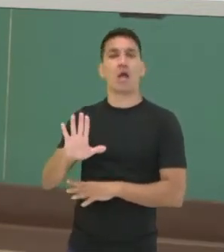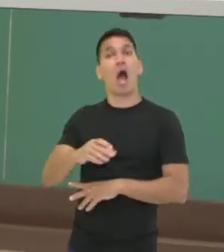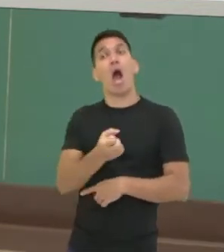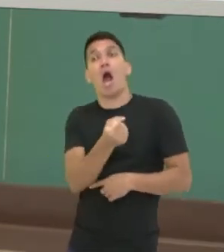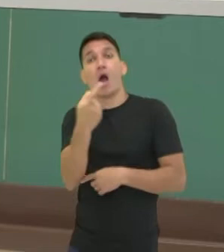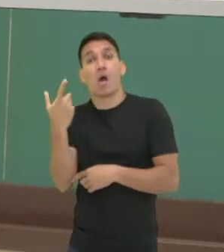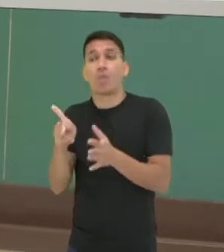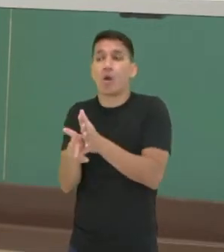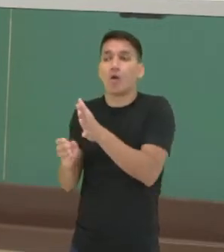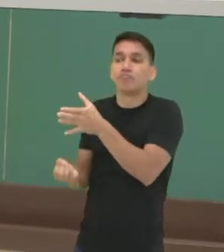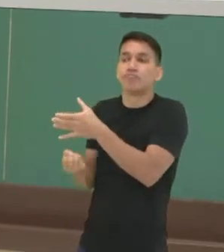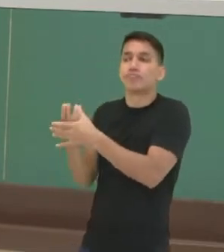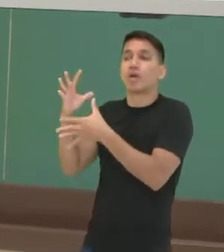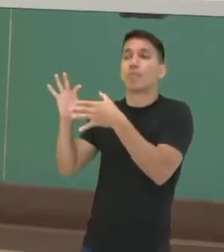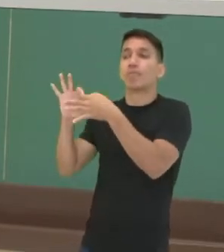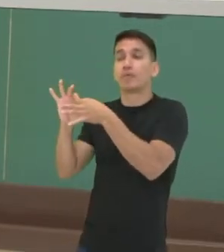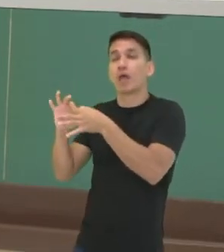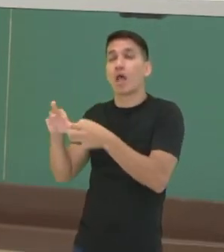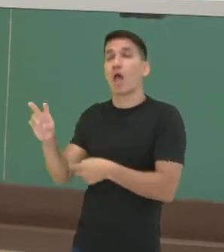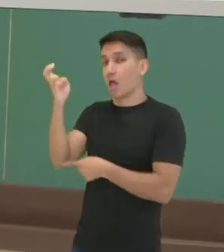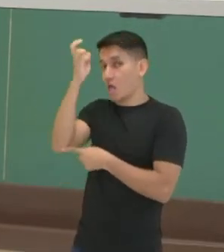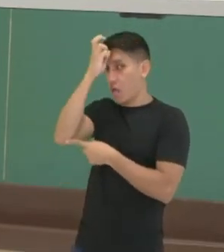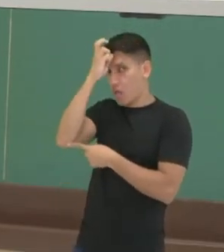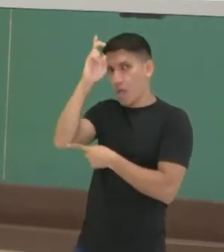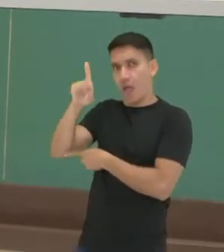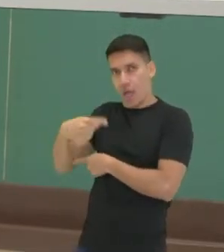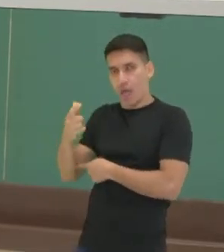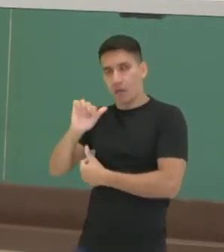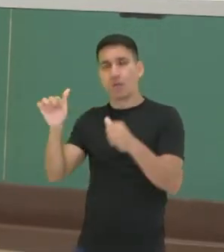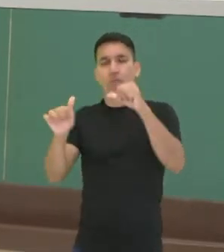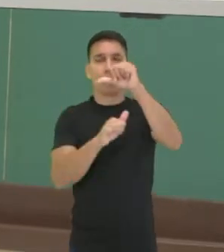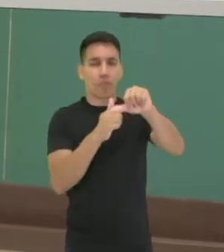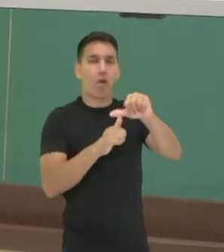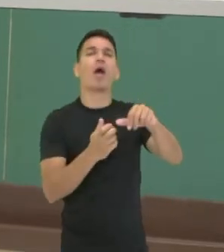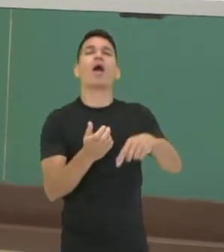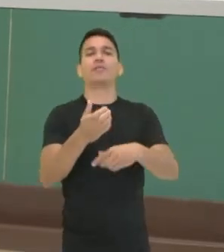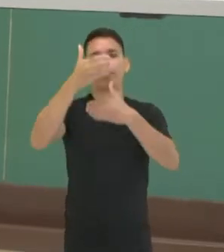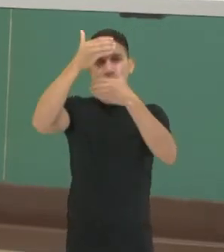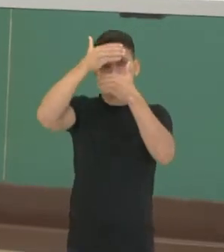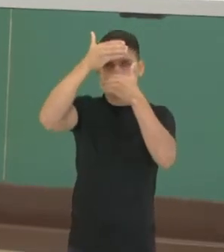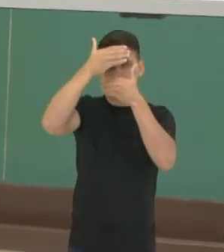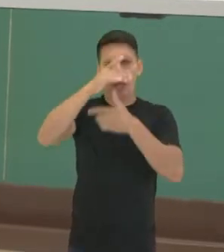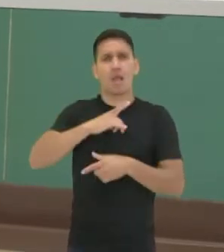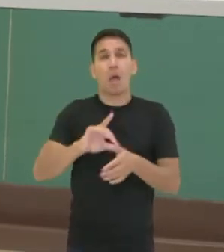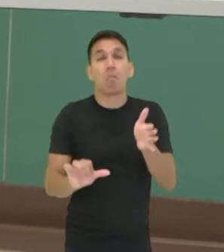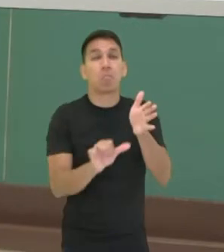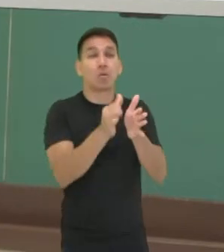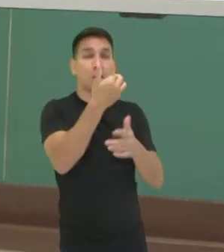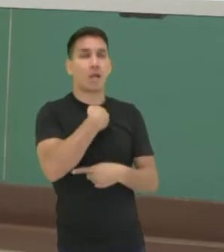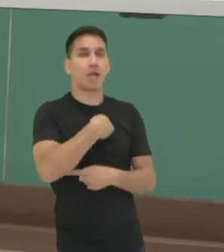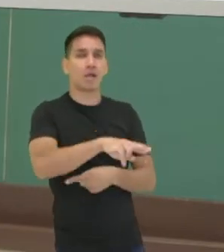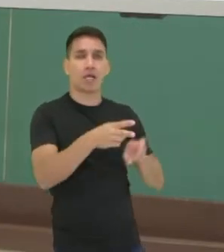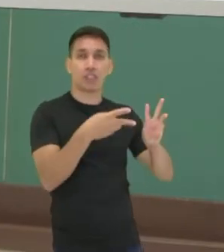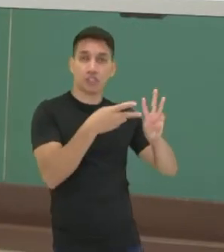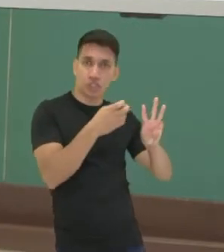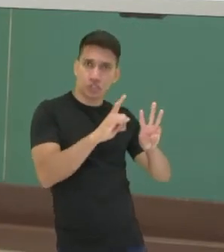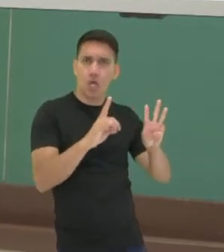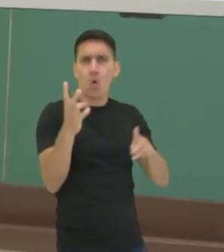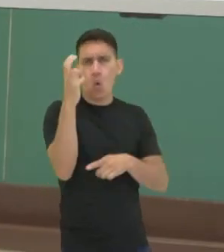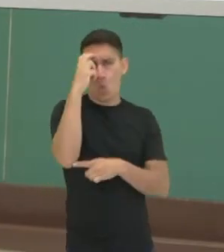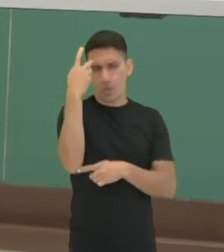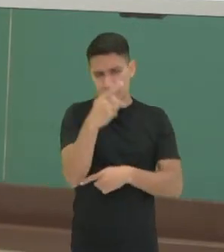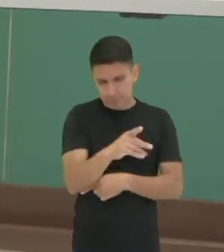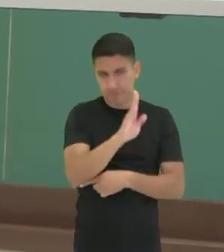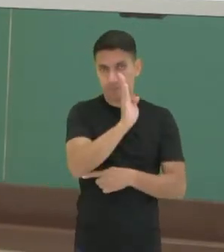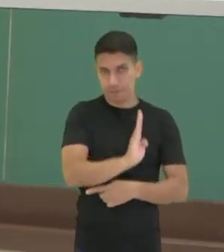eram muçulmanos. Então, a presença... Temos a religião indígena, primeira religião no Brasil, primeira cultura religiosa no